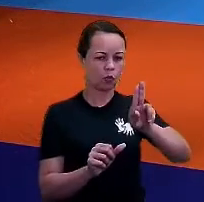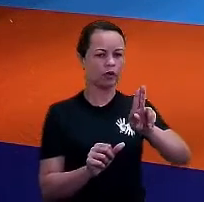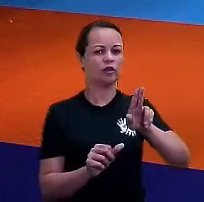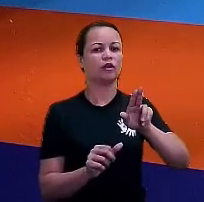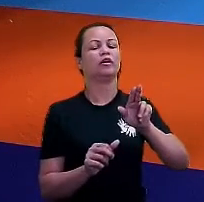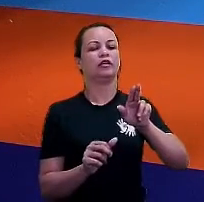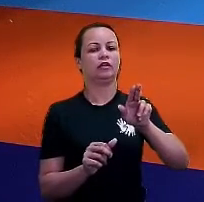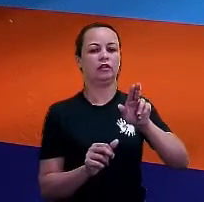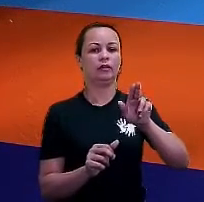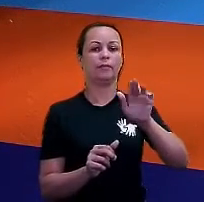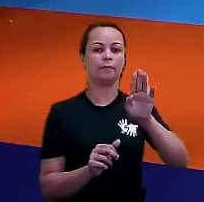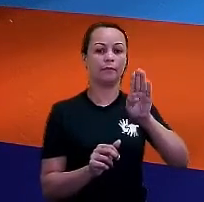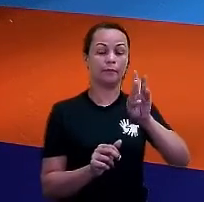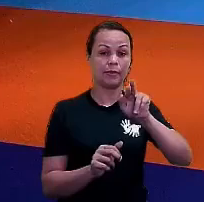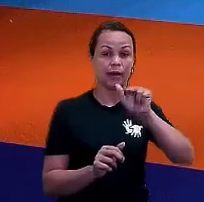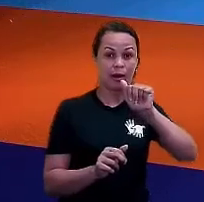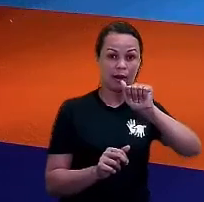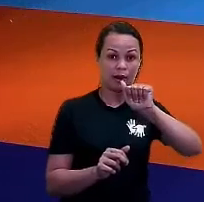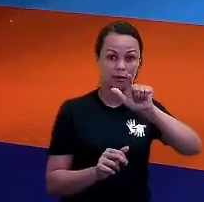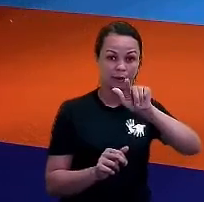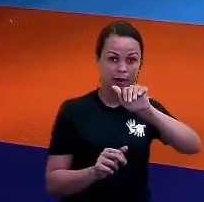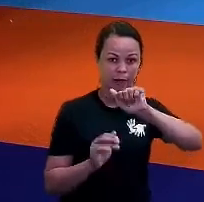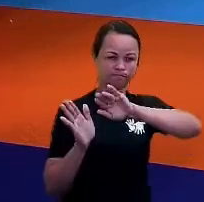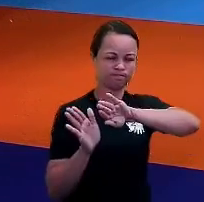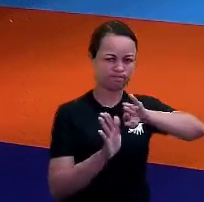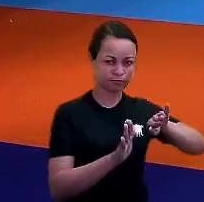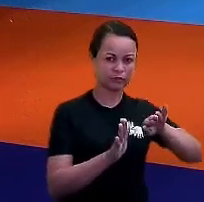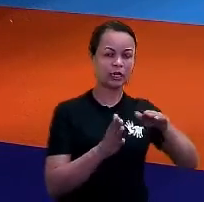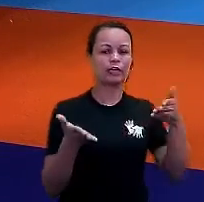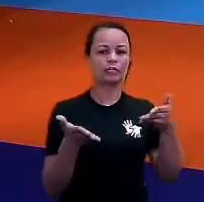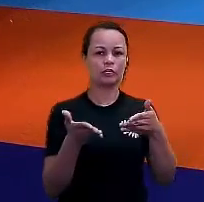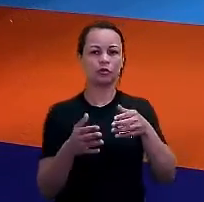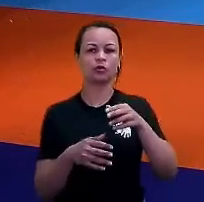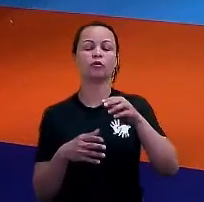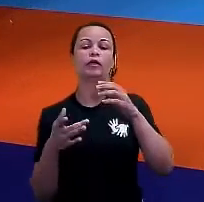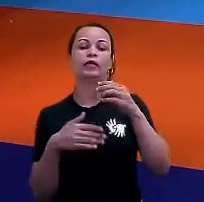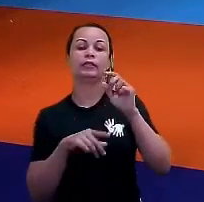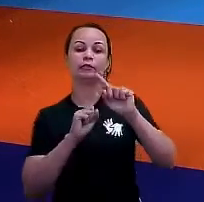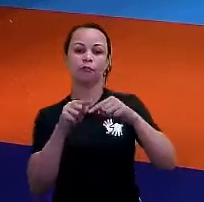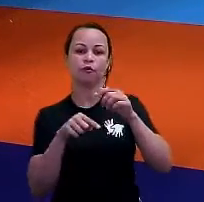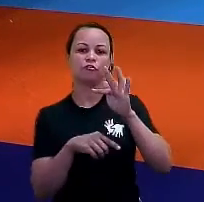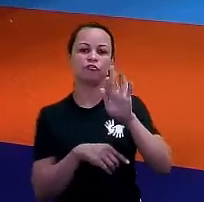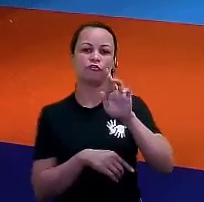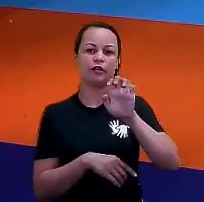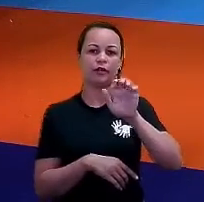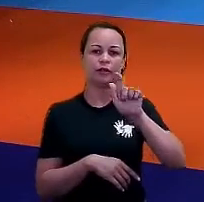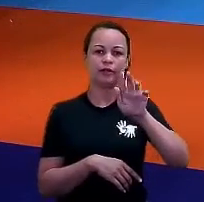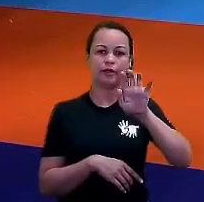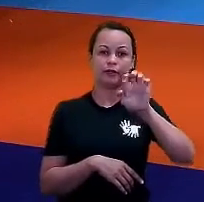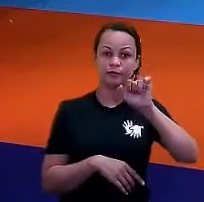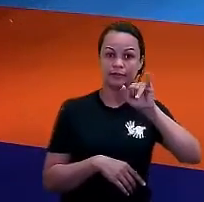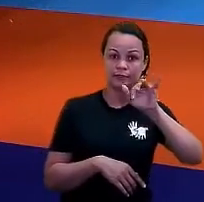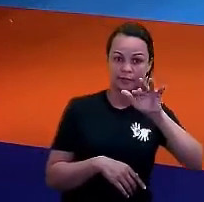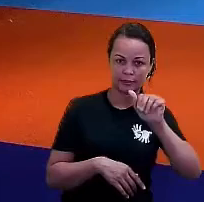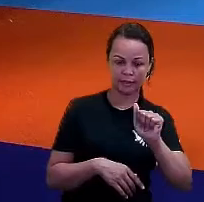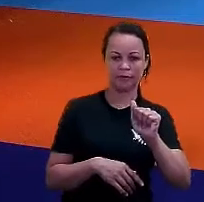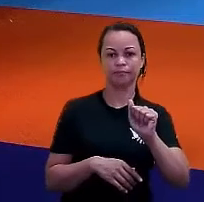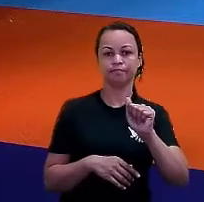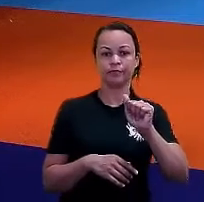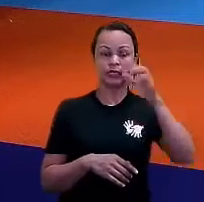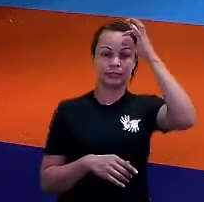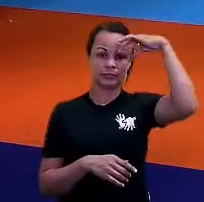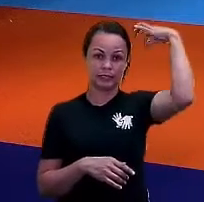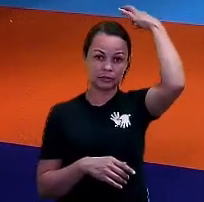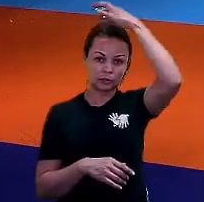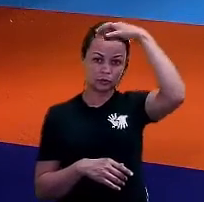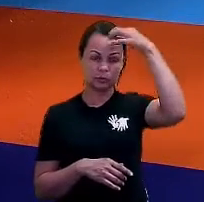chamar Freguesia de Santo Antão da Mata. Num terceiro momento, passa a